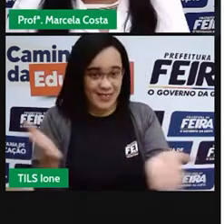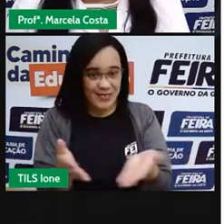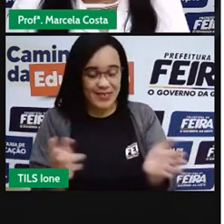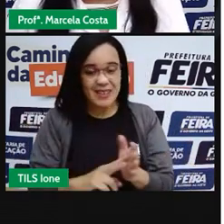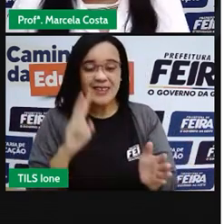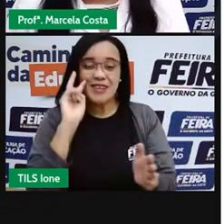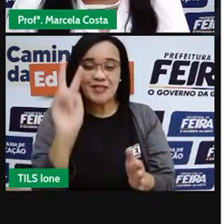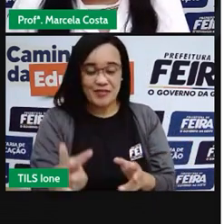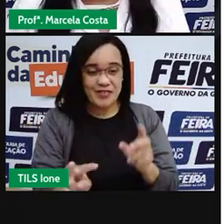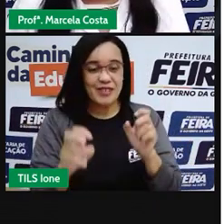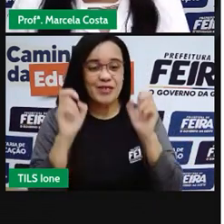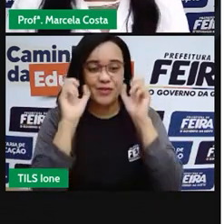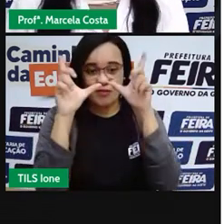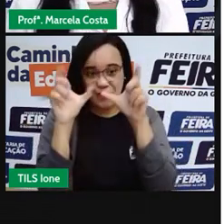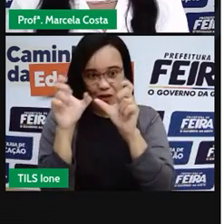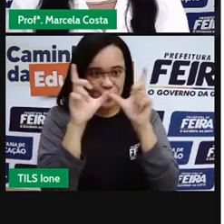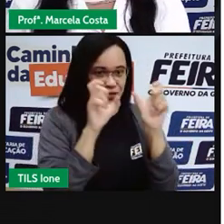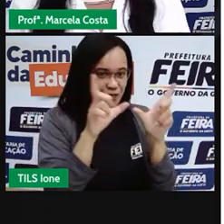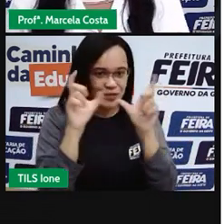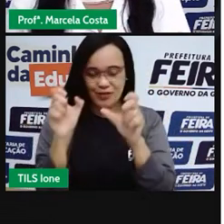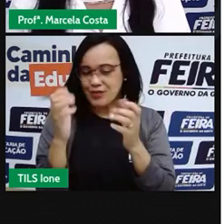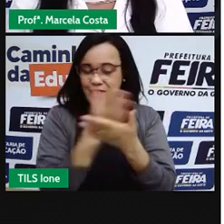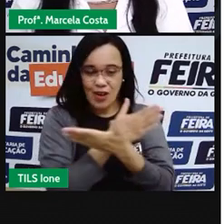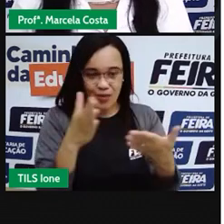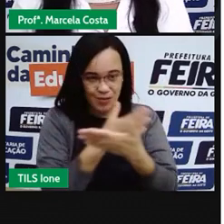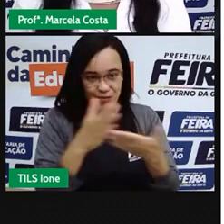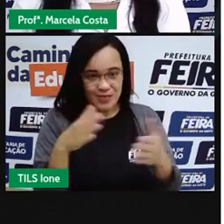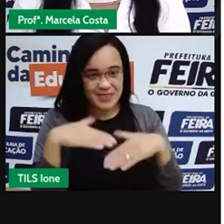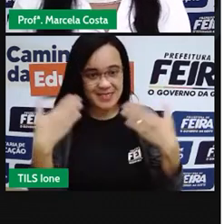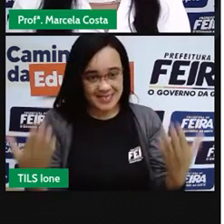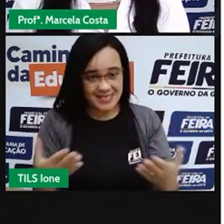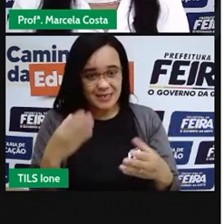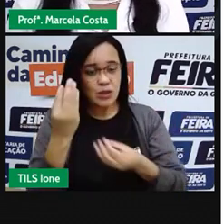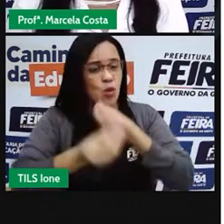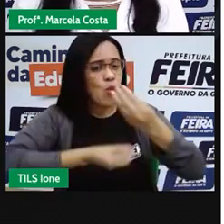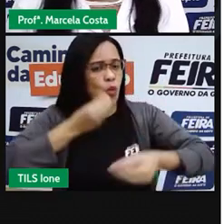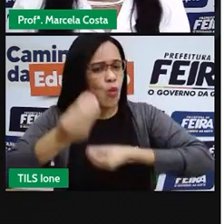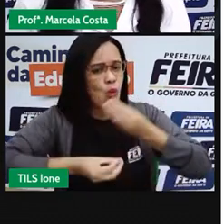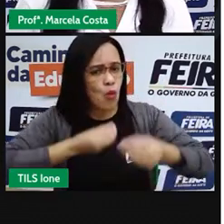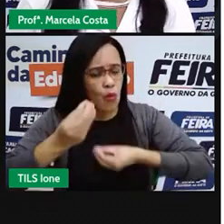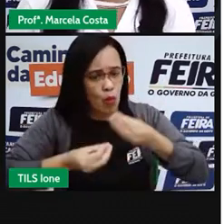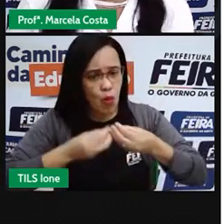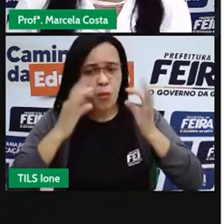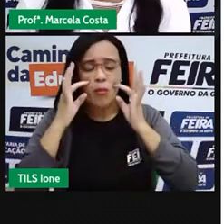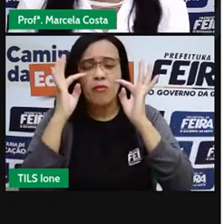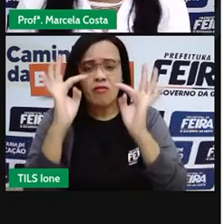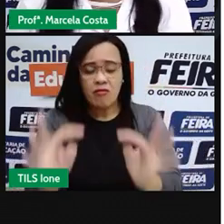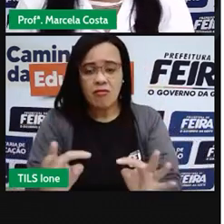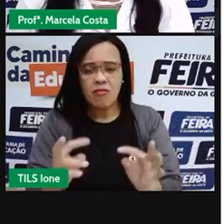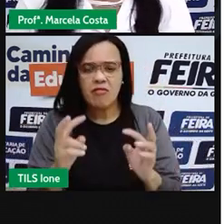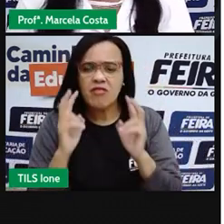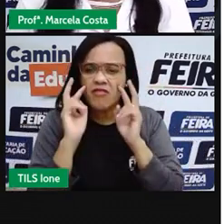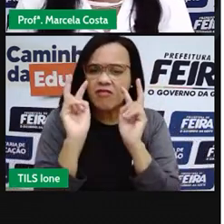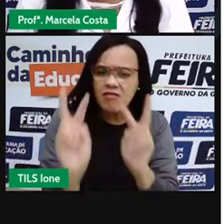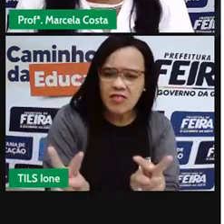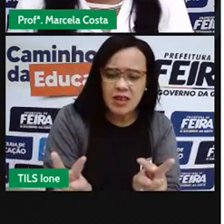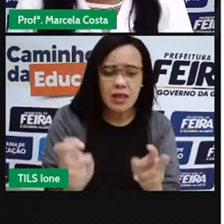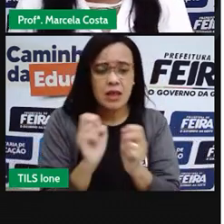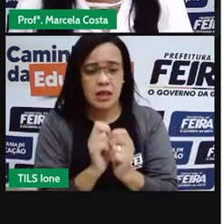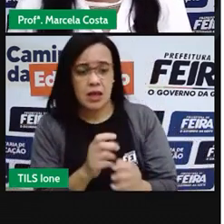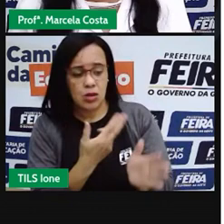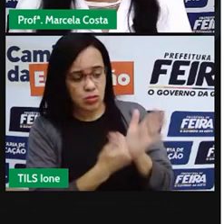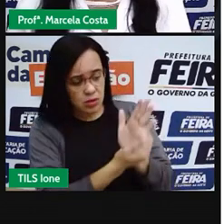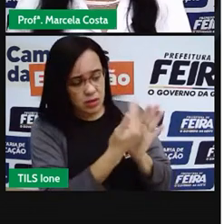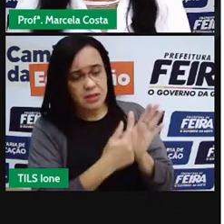figuras planas? Já viu como você pode reconhecer elas nas